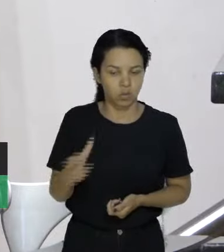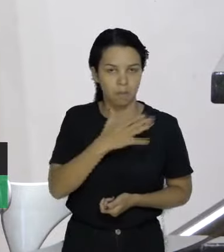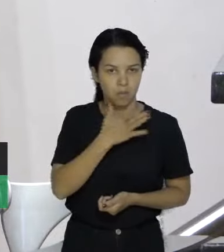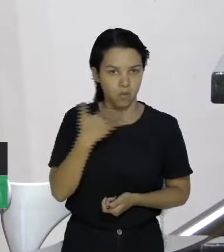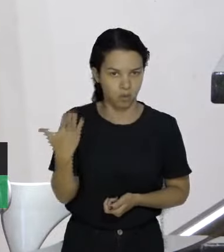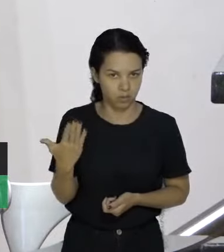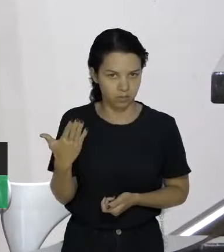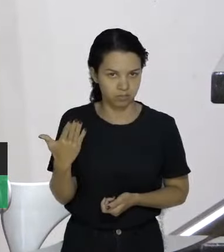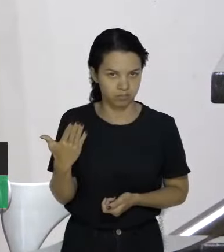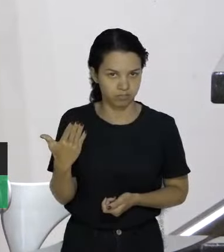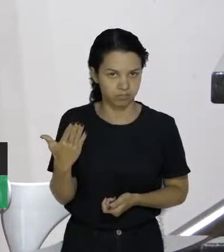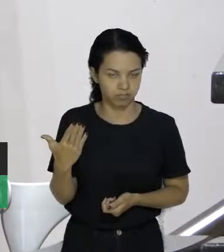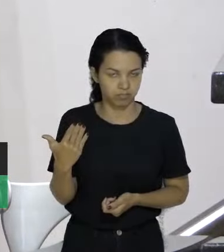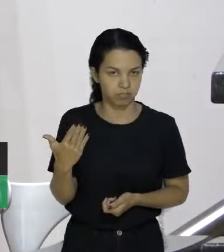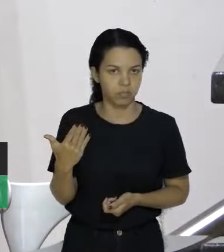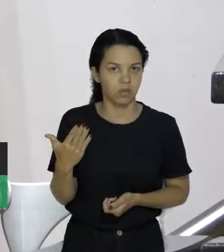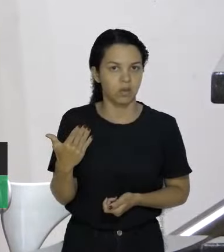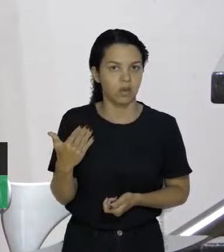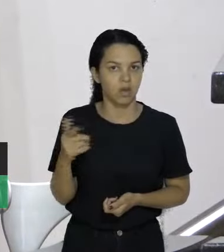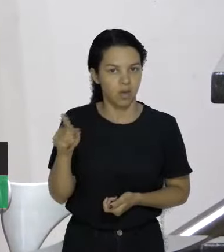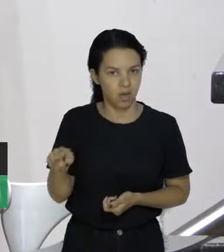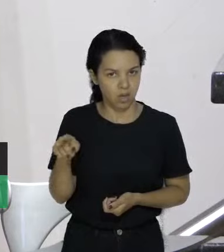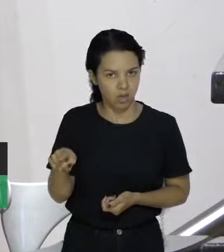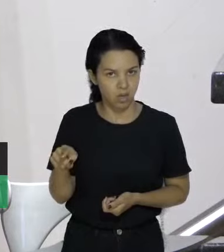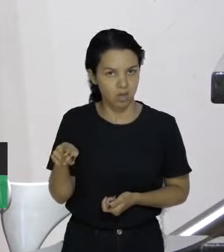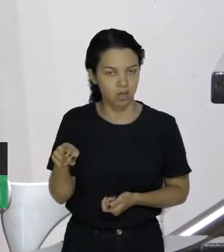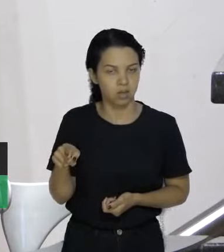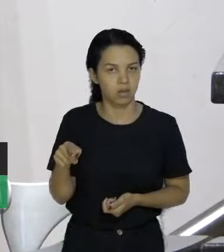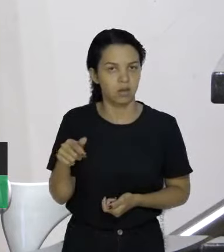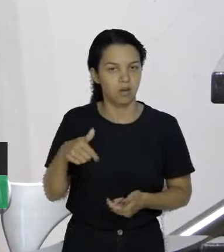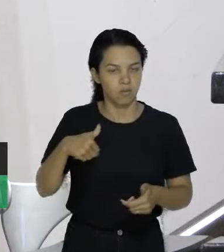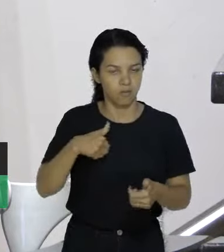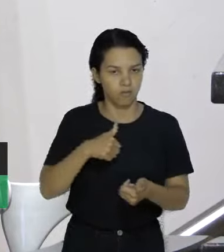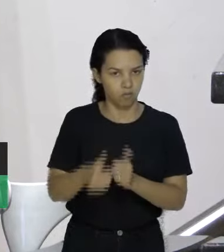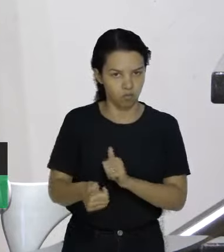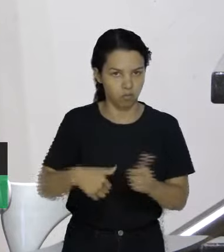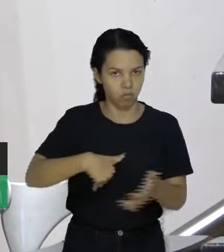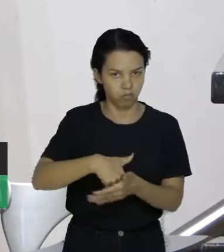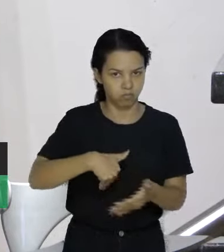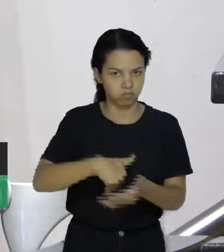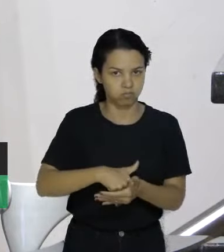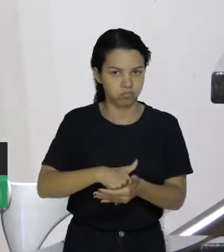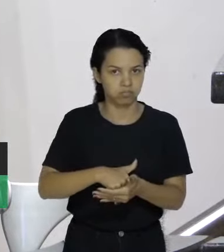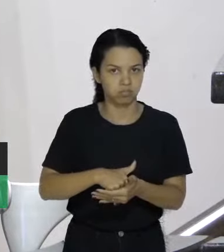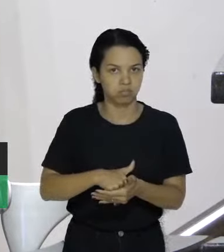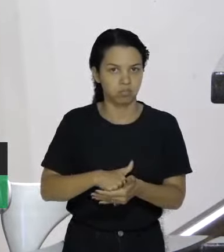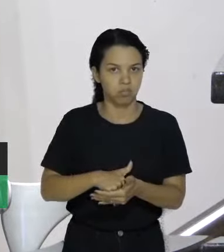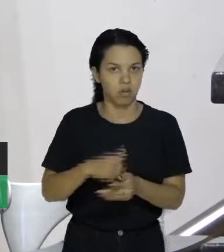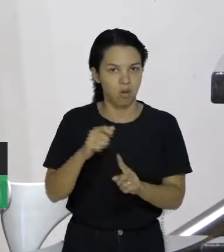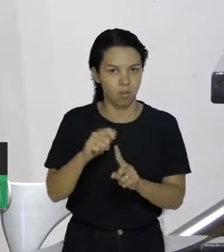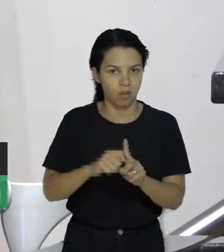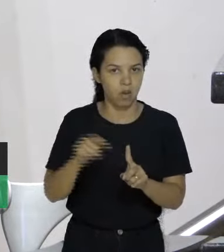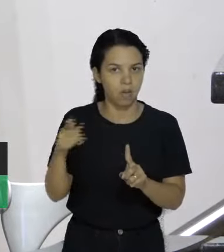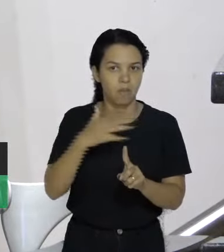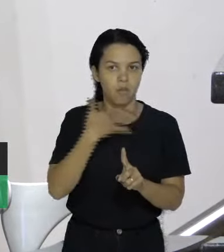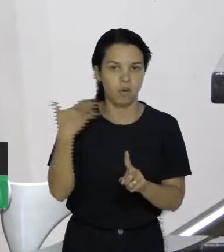Zé Melo ponteiro direito do Inter de Lages estão de um mês talvez menos que